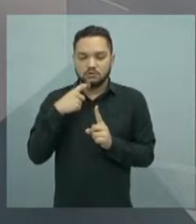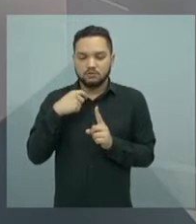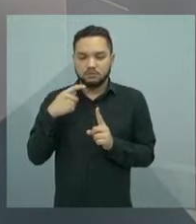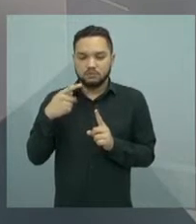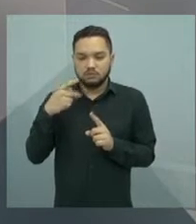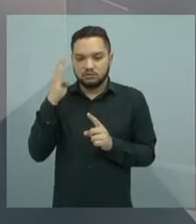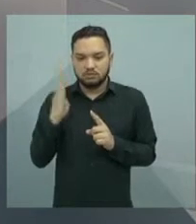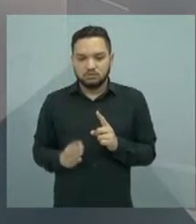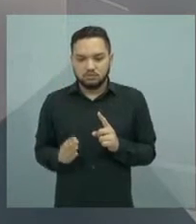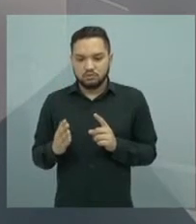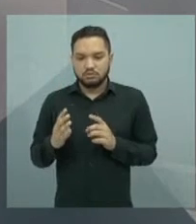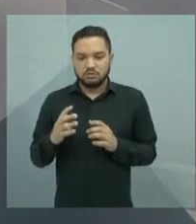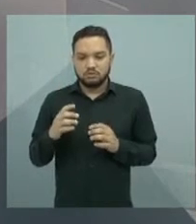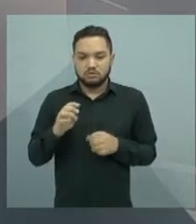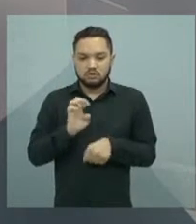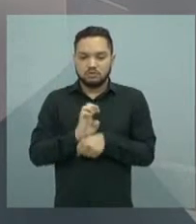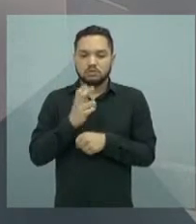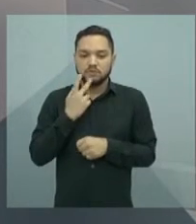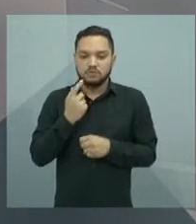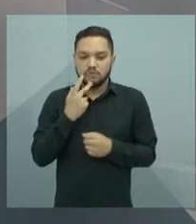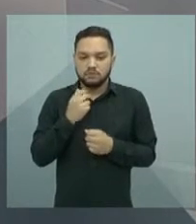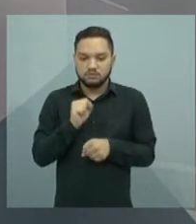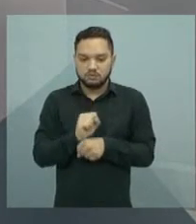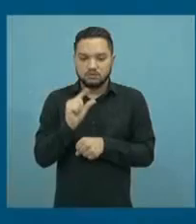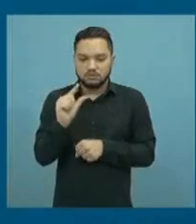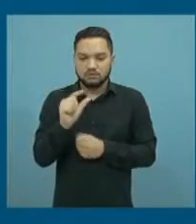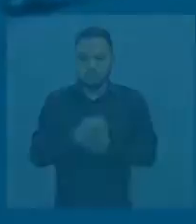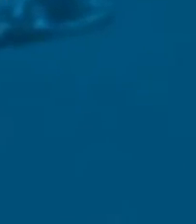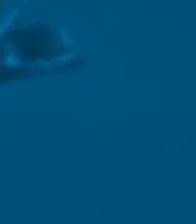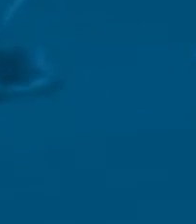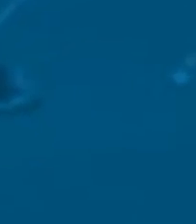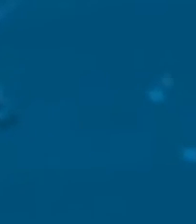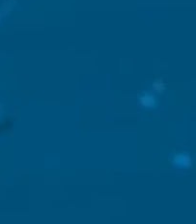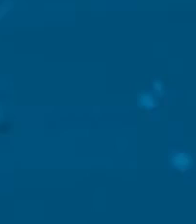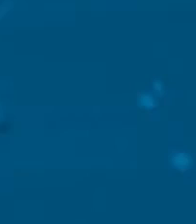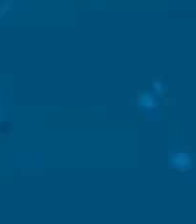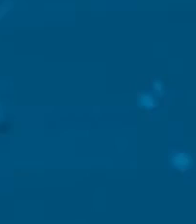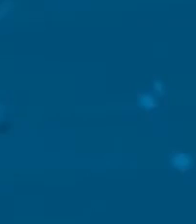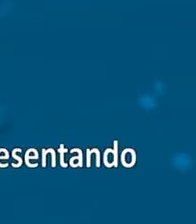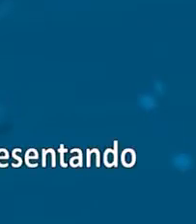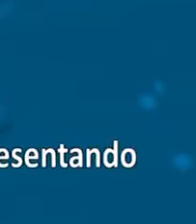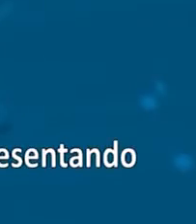Vermelha Brasil, filial aqui do Ceará. Aguarde um instante só.